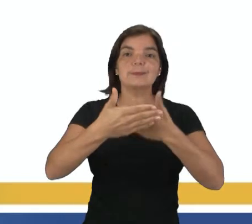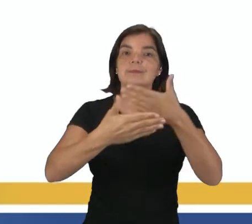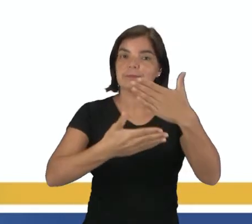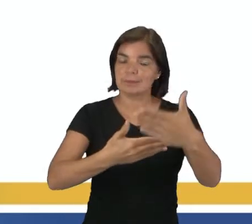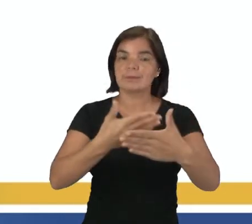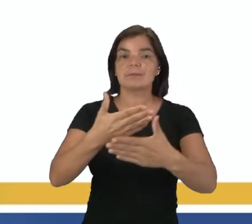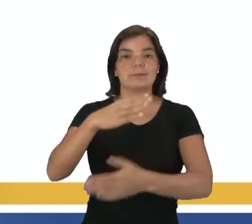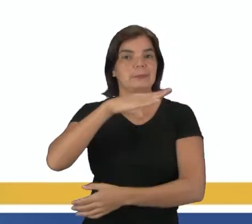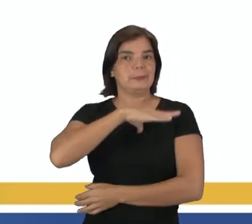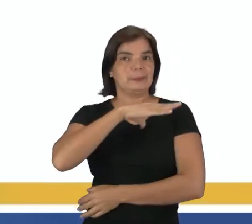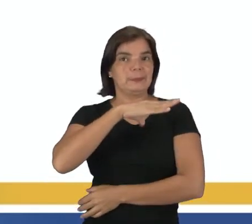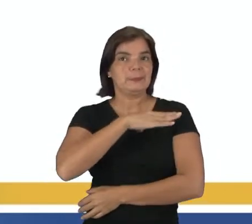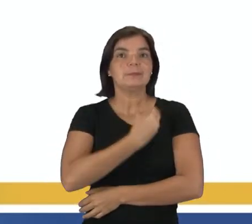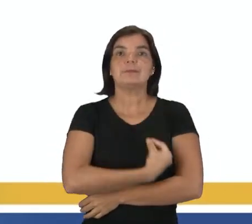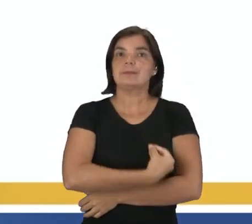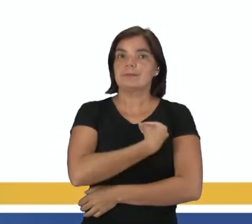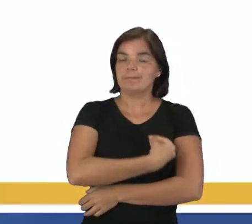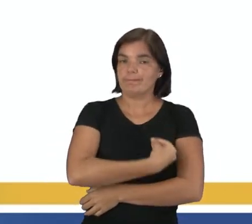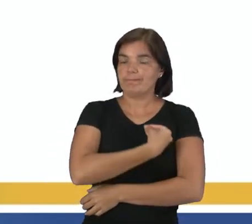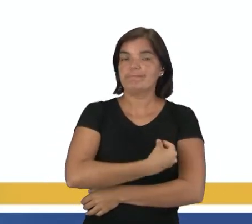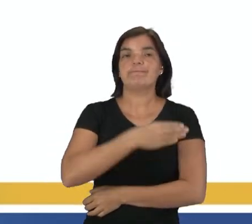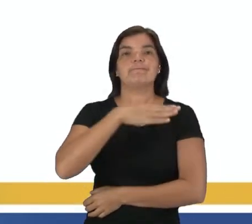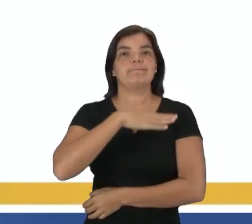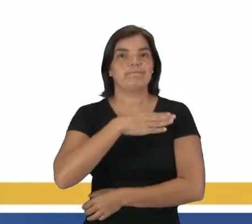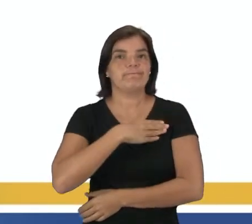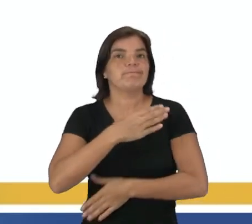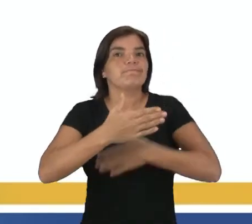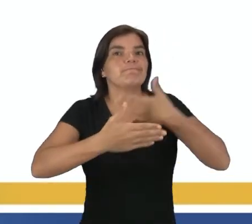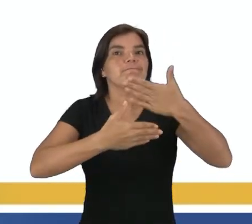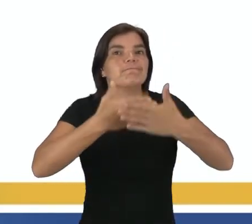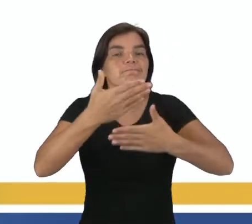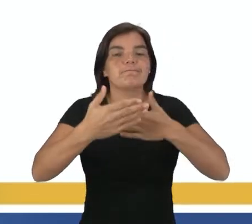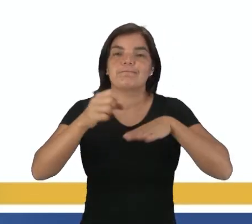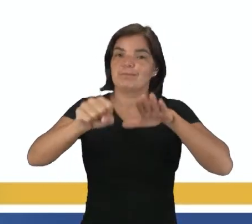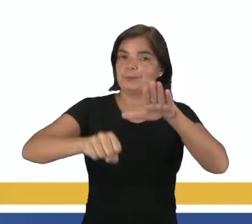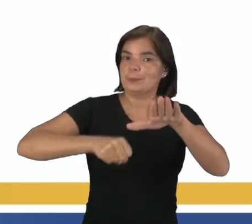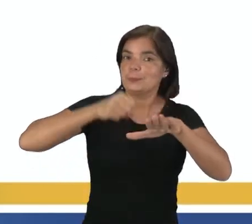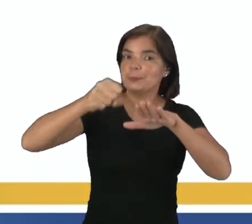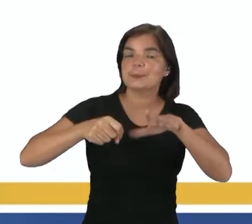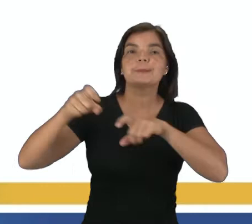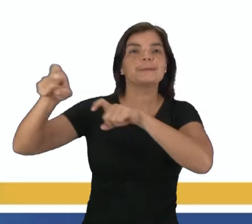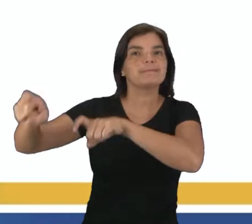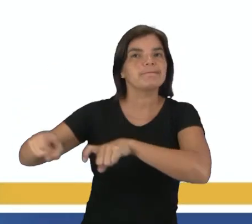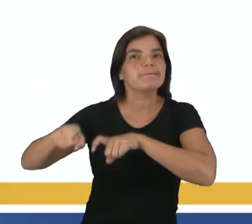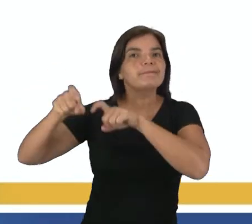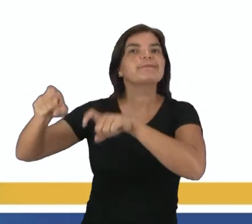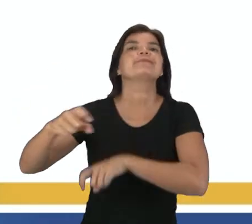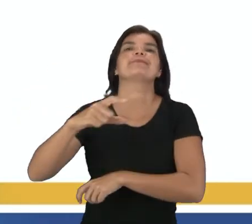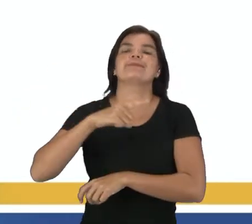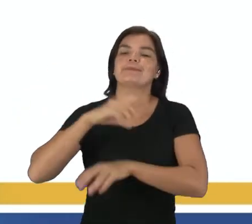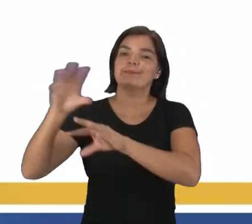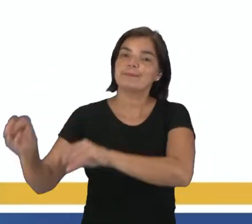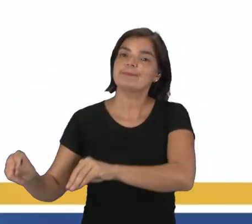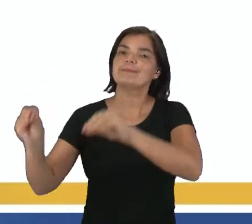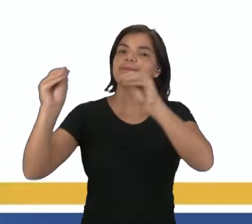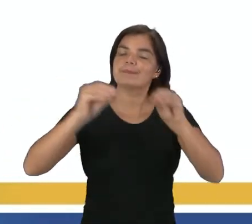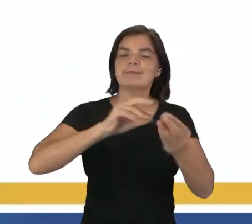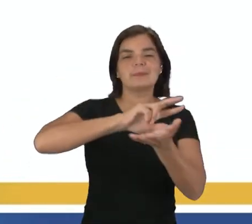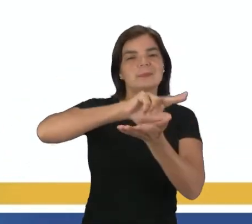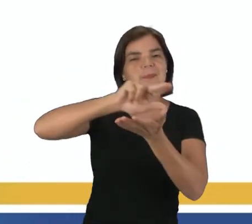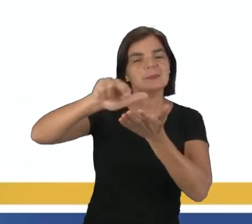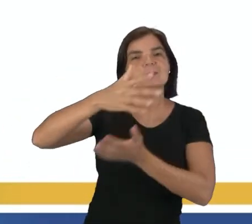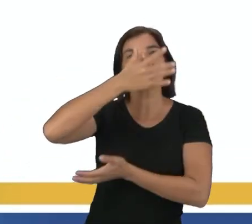de urbanização EA vida urbana pois o processo de mecanização do campo tirou